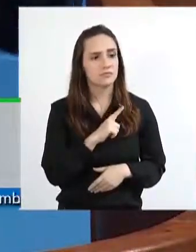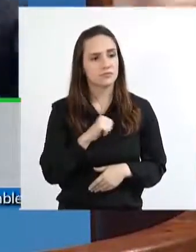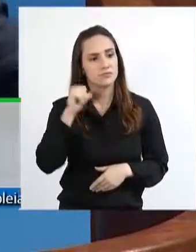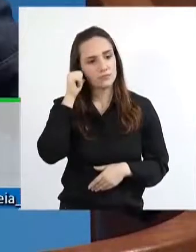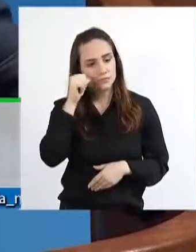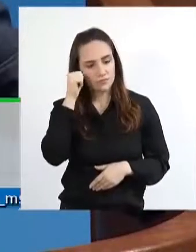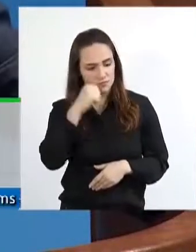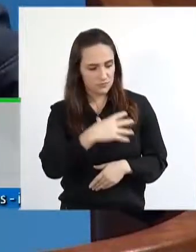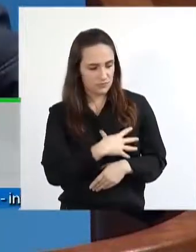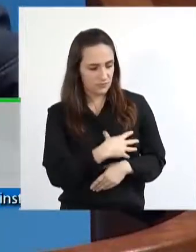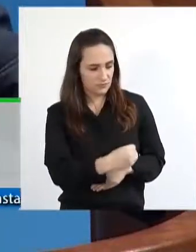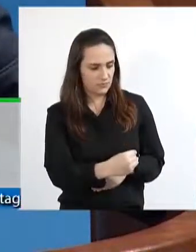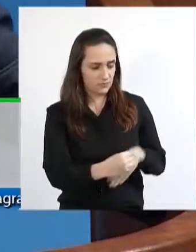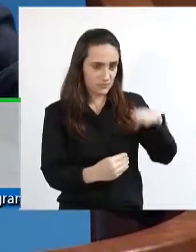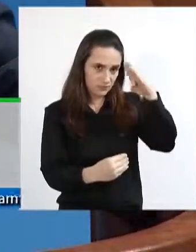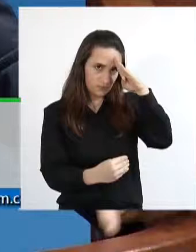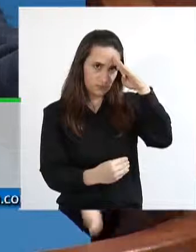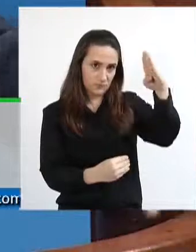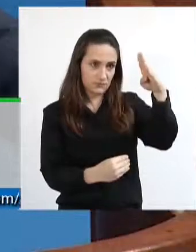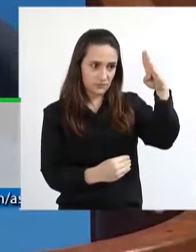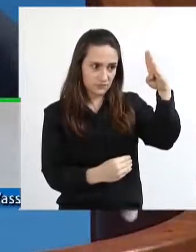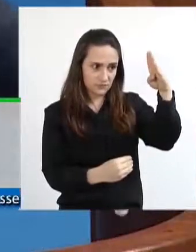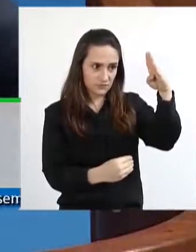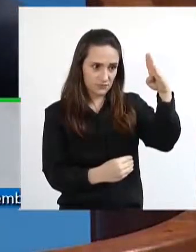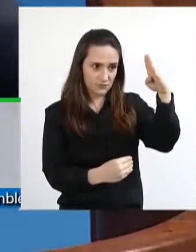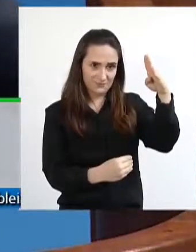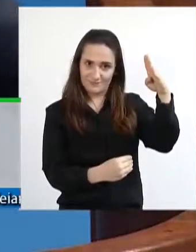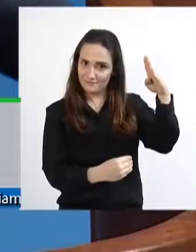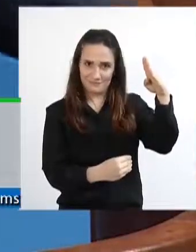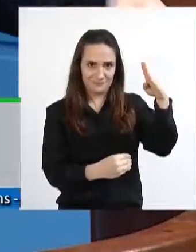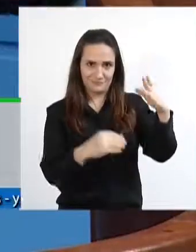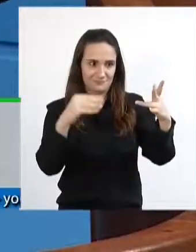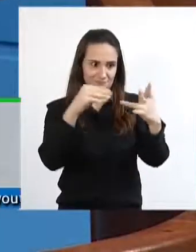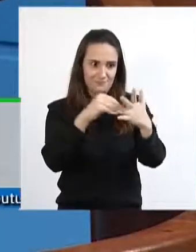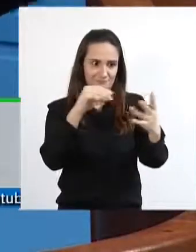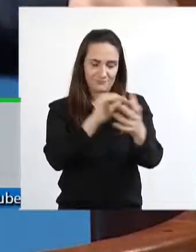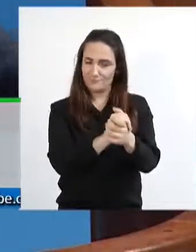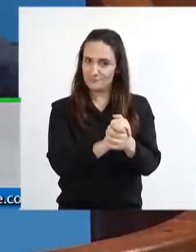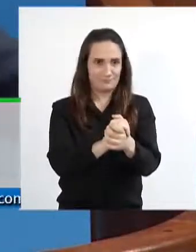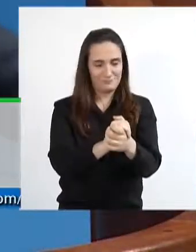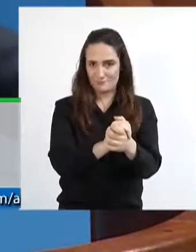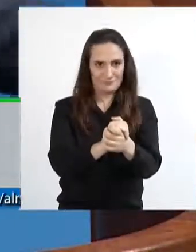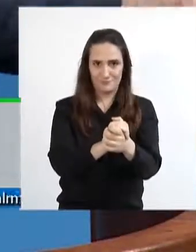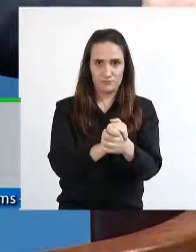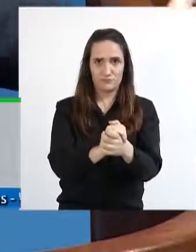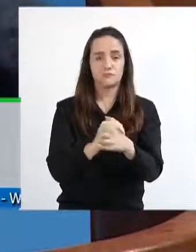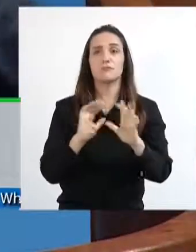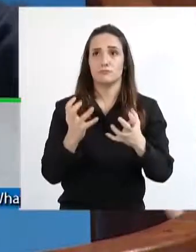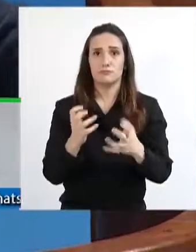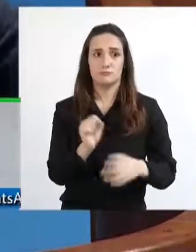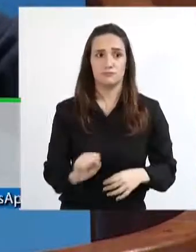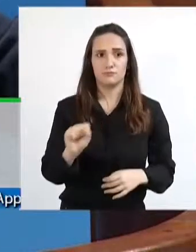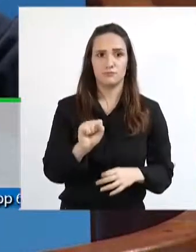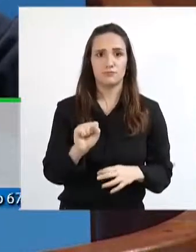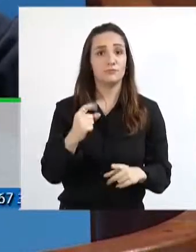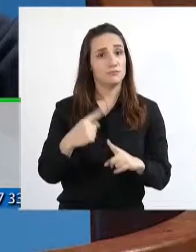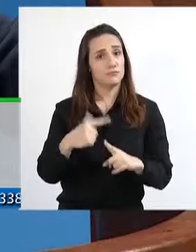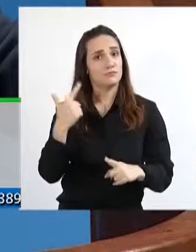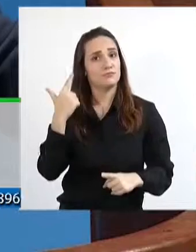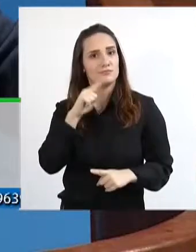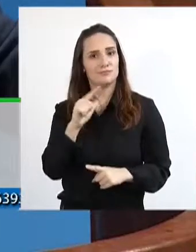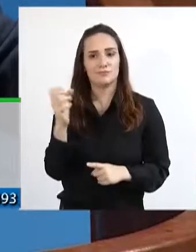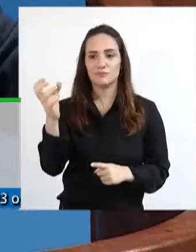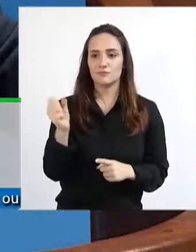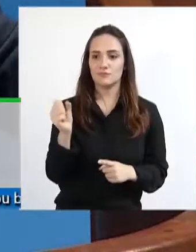se casa com papel passado. Ela fica solteira o resto da vida para poder receber